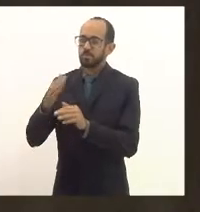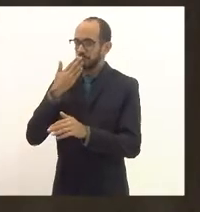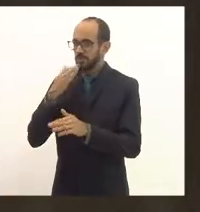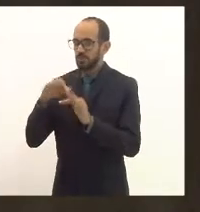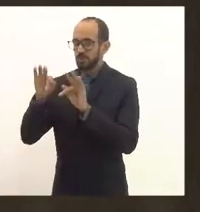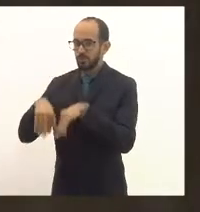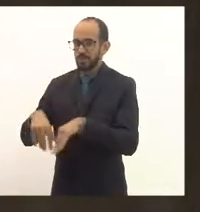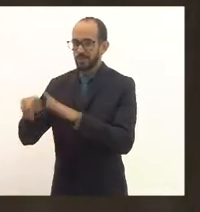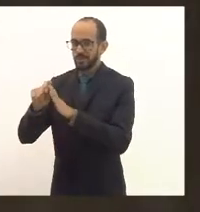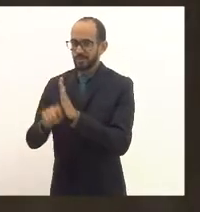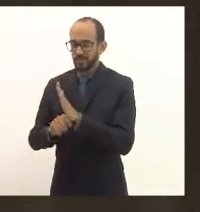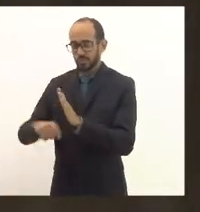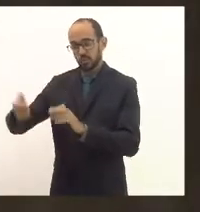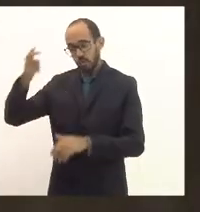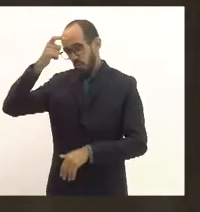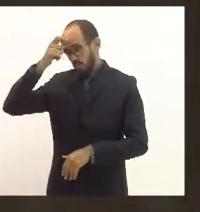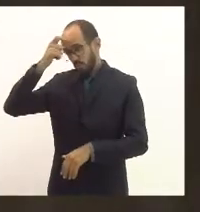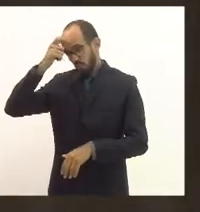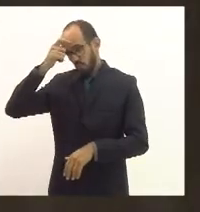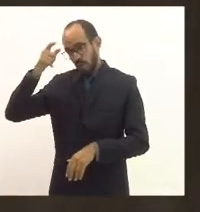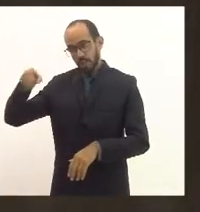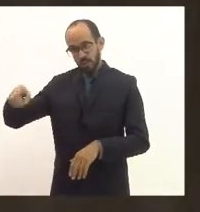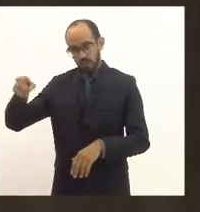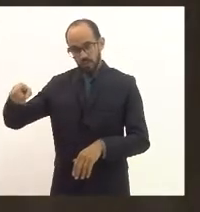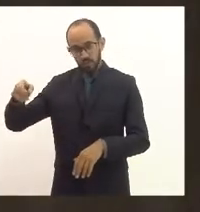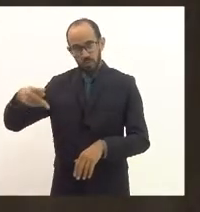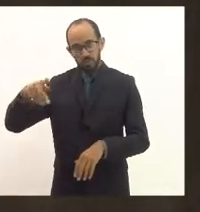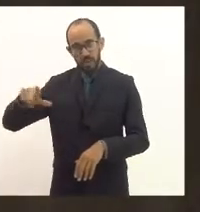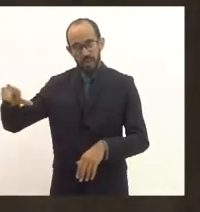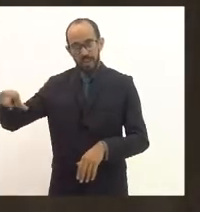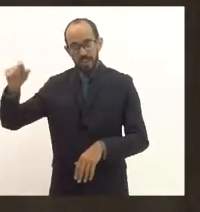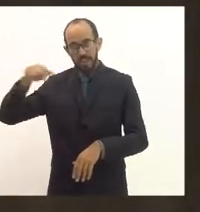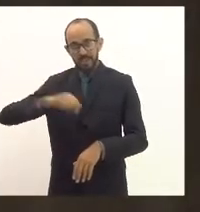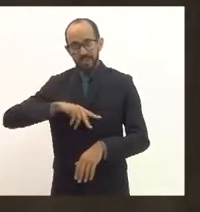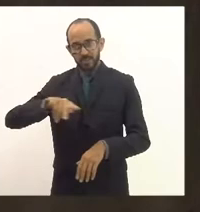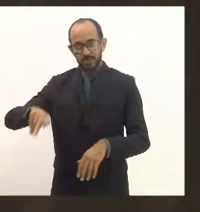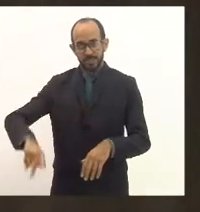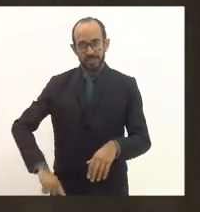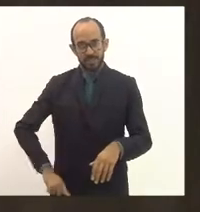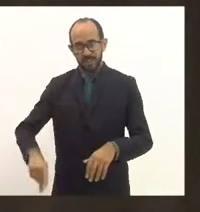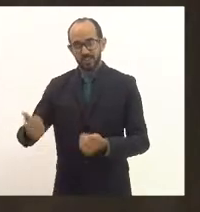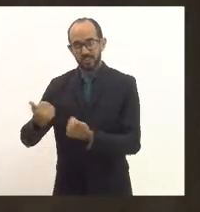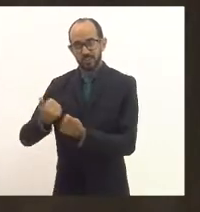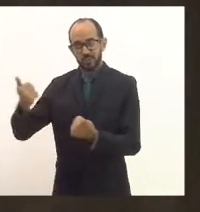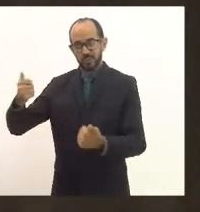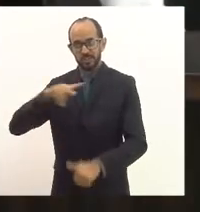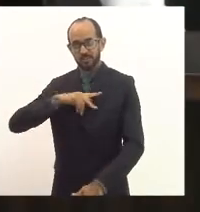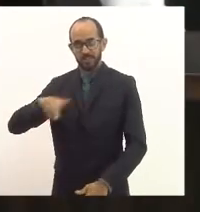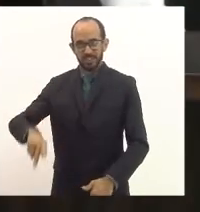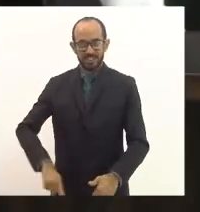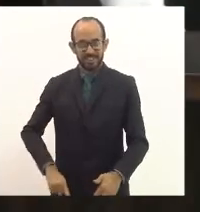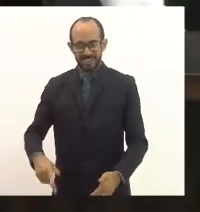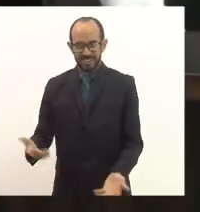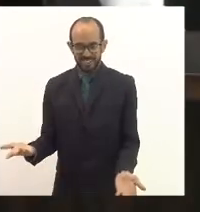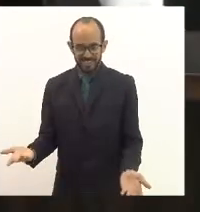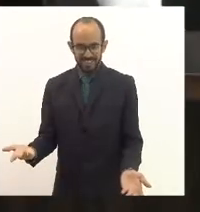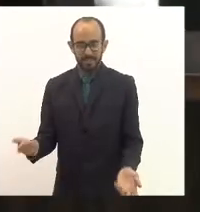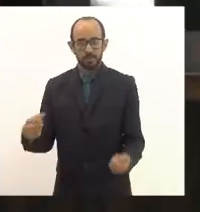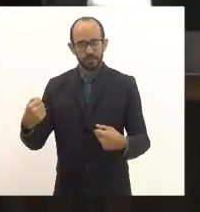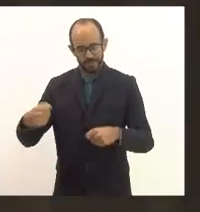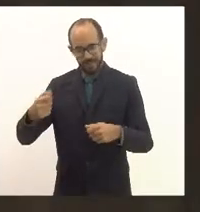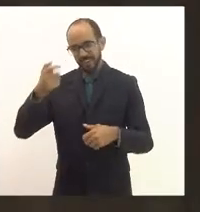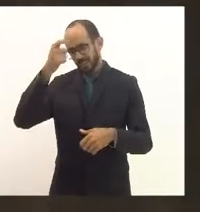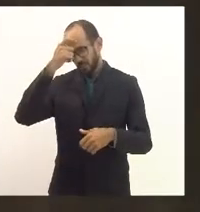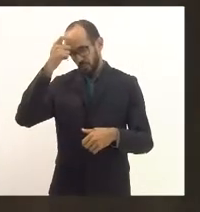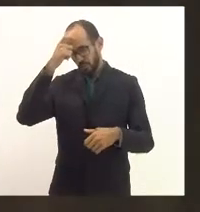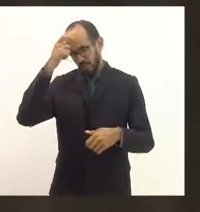redação e com muito juízo. Um projeto de autoria do presidente, do vice-presidente da casa... É. Juízo e canja de